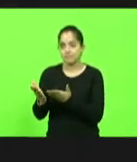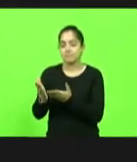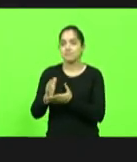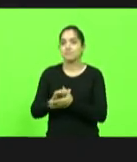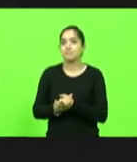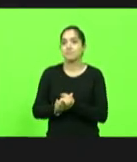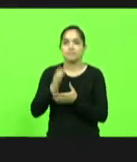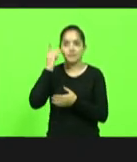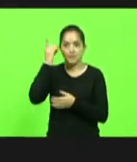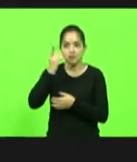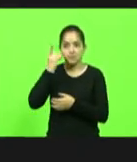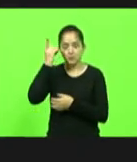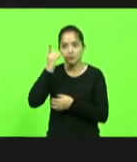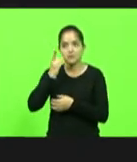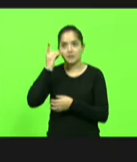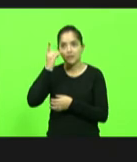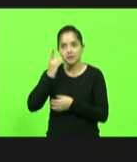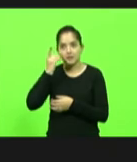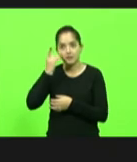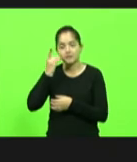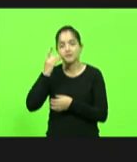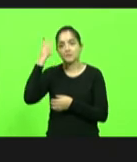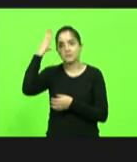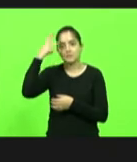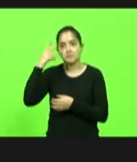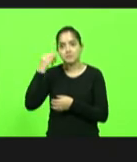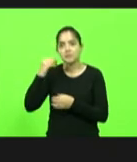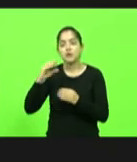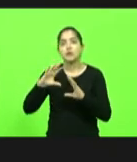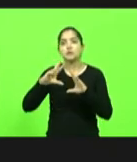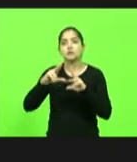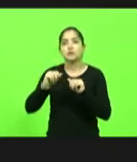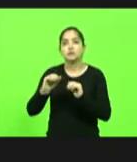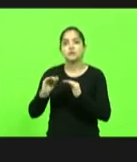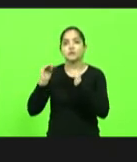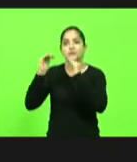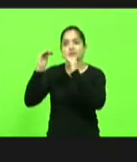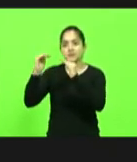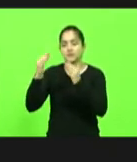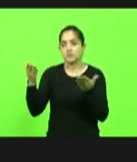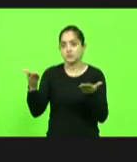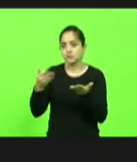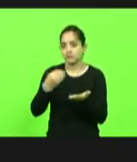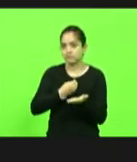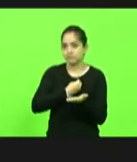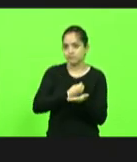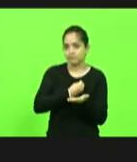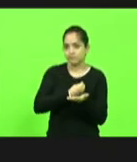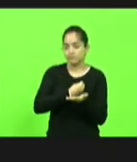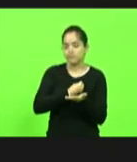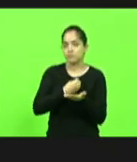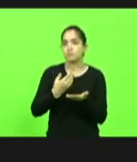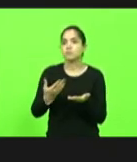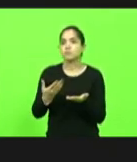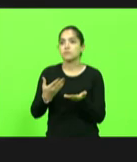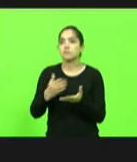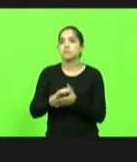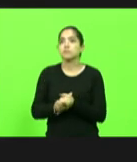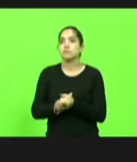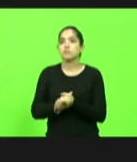excelentíssima deputada, a todas as autoridades presentes, a todos